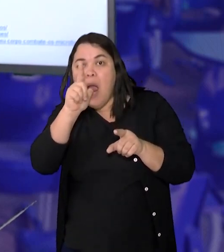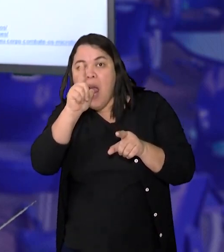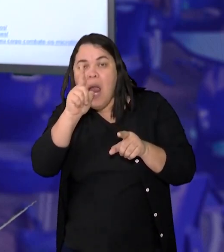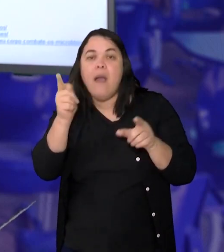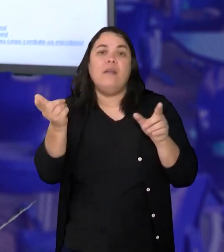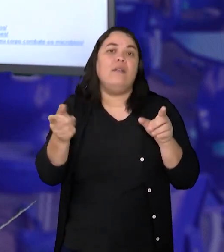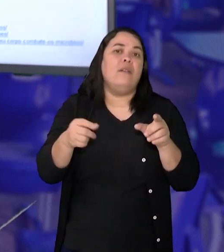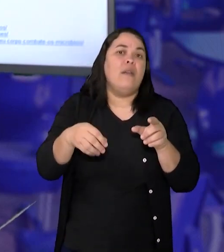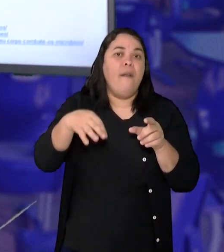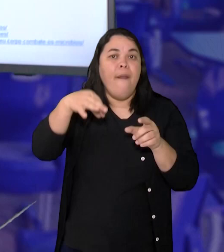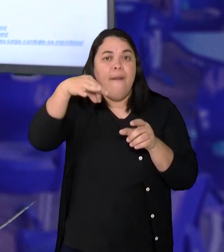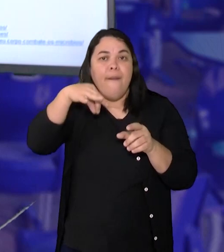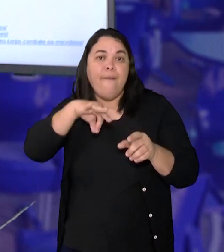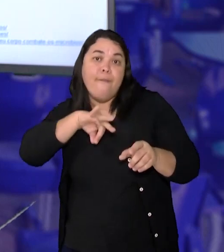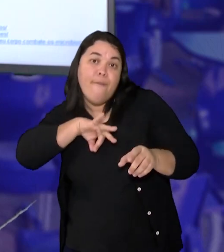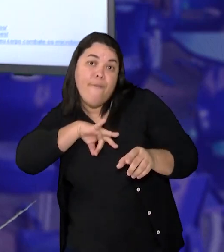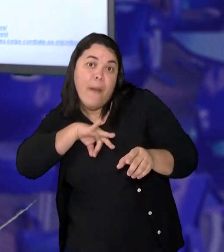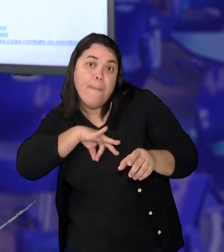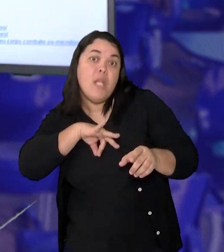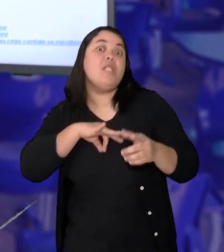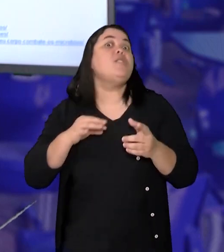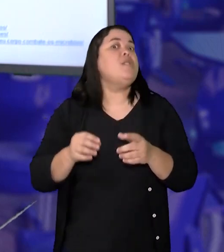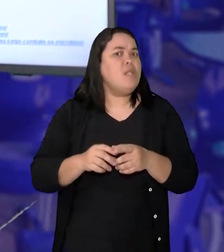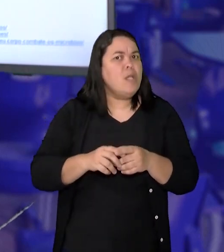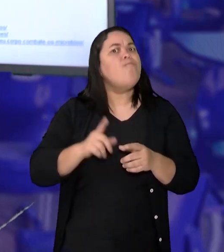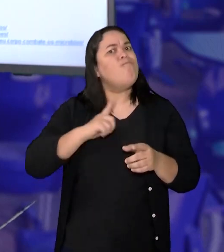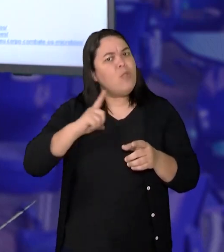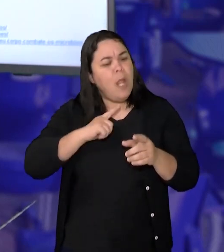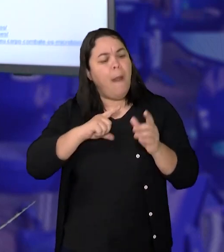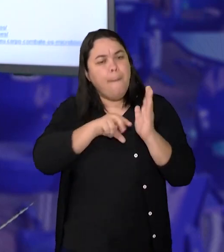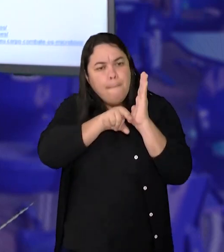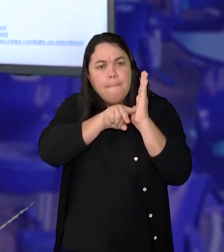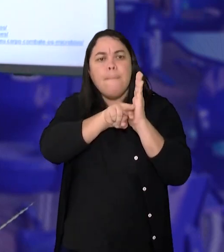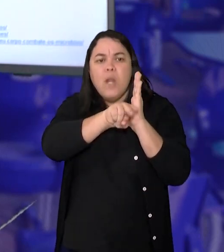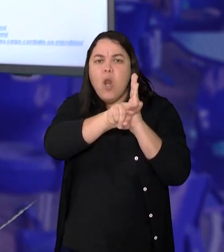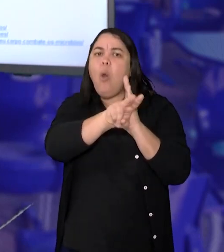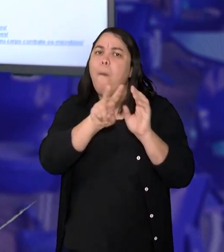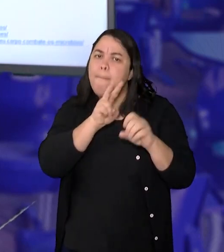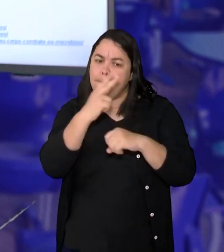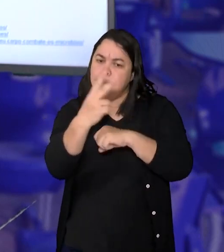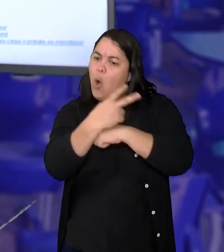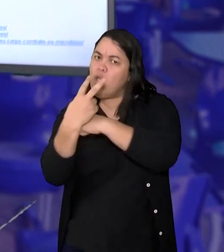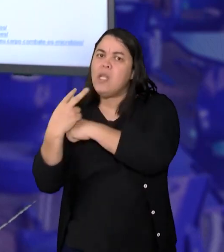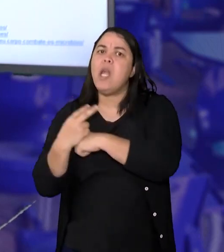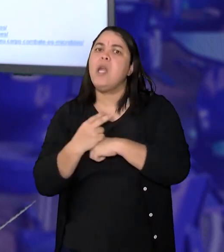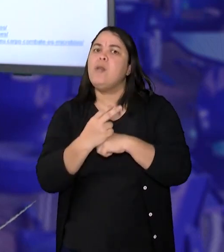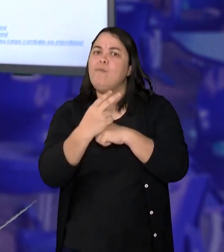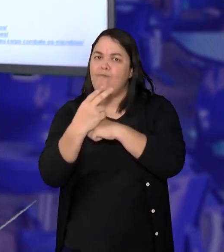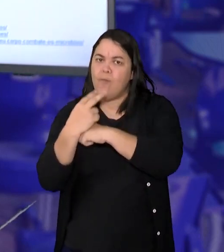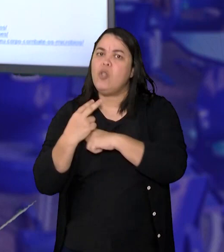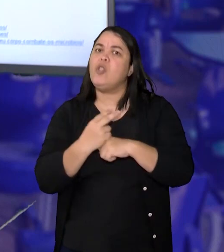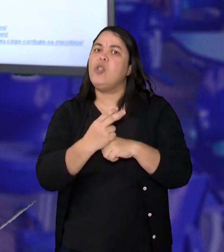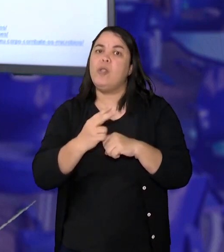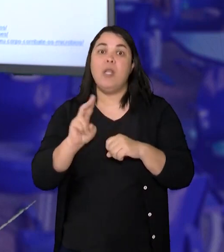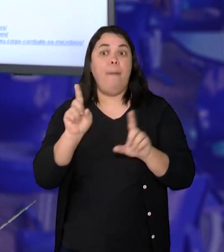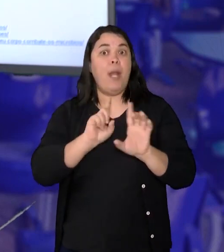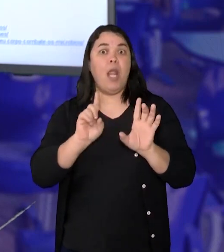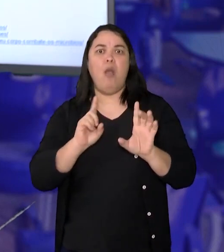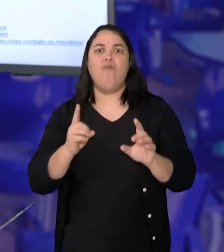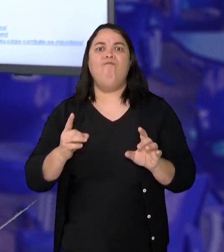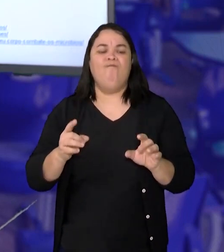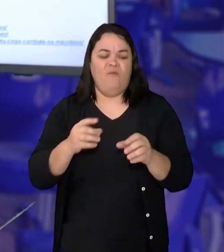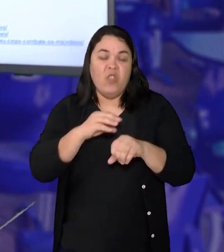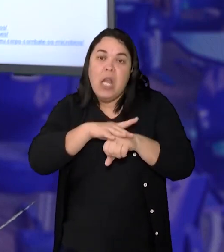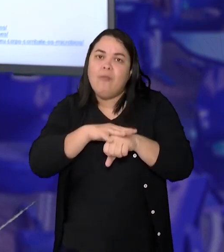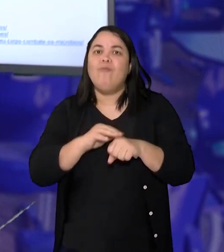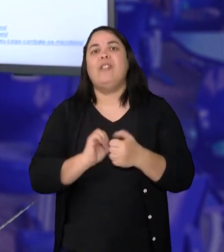quanto a feminina, em que a gente tem micróbios que protegem a gente e que impedem que a gente fique doente, tá bom?